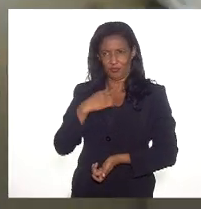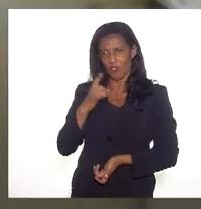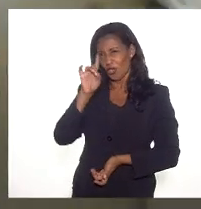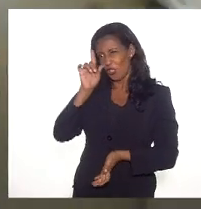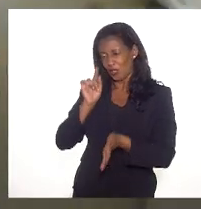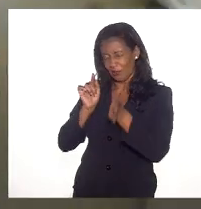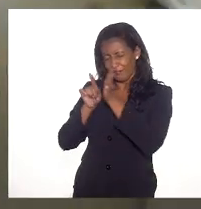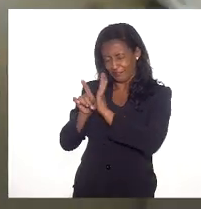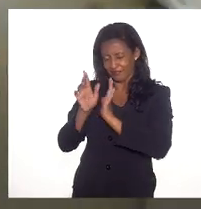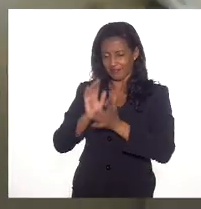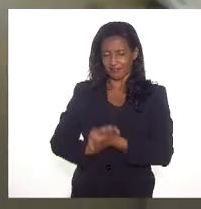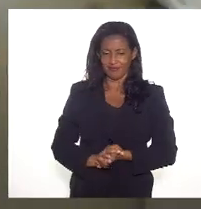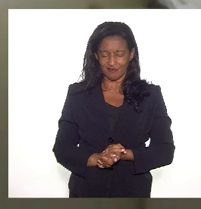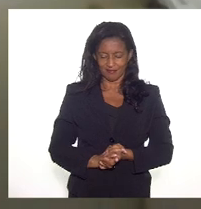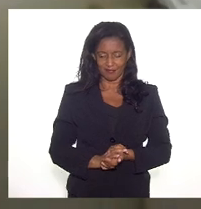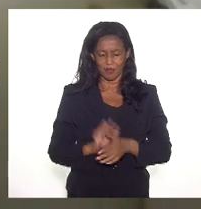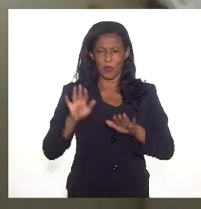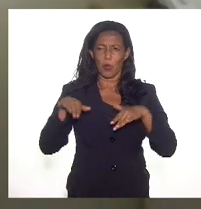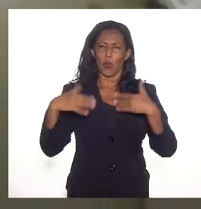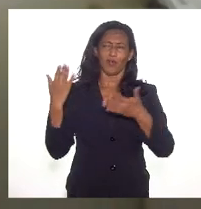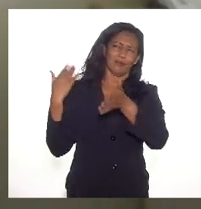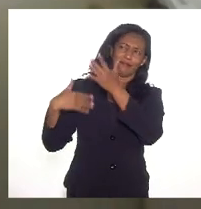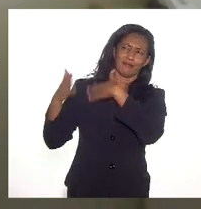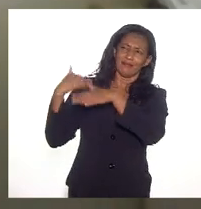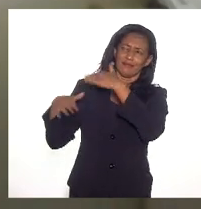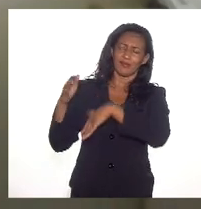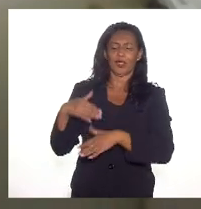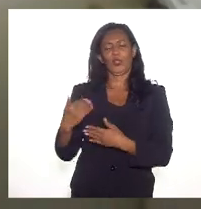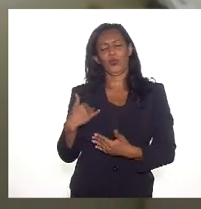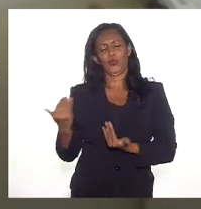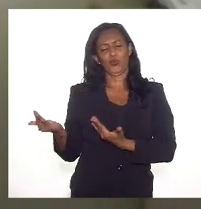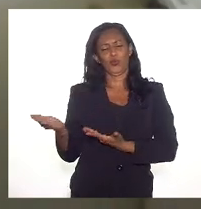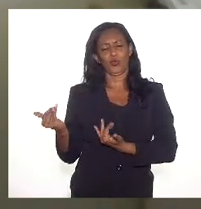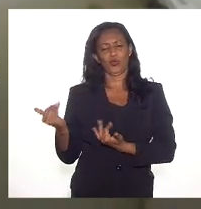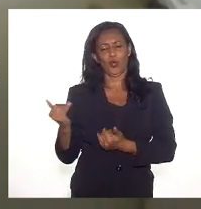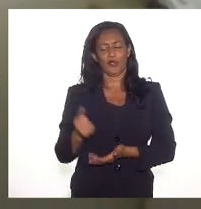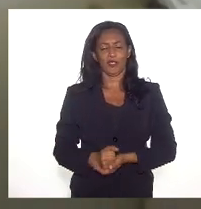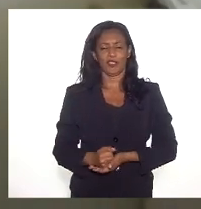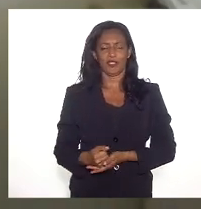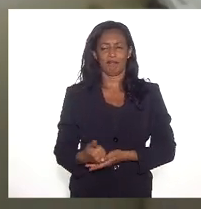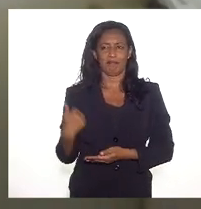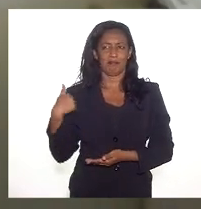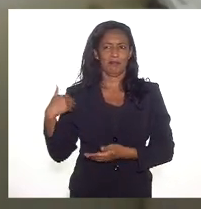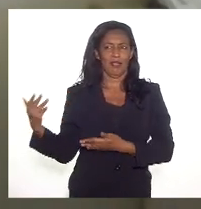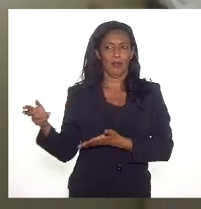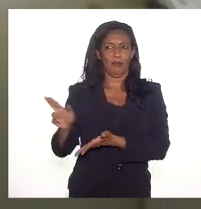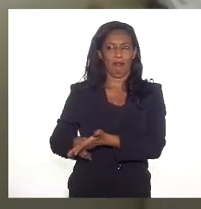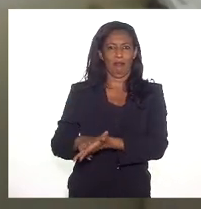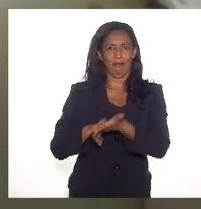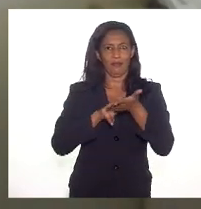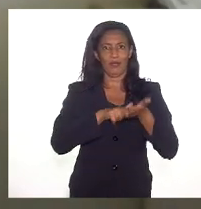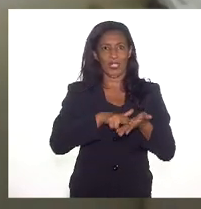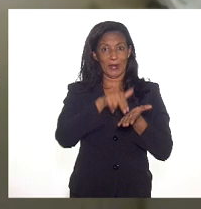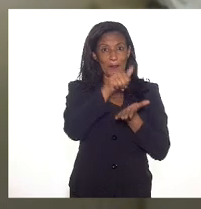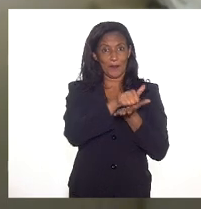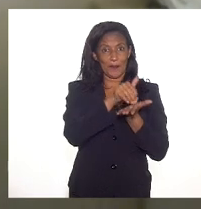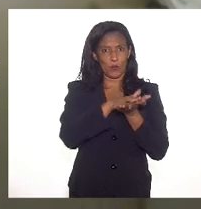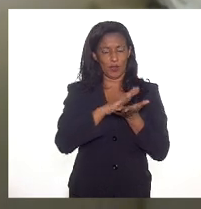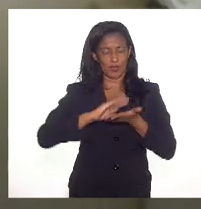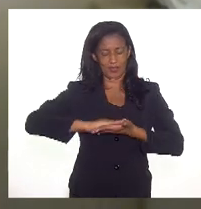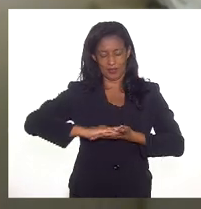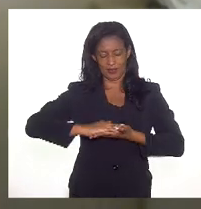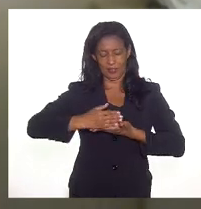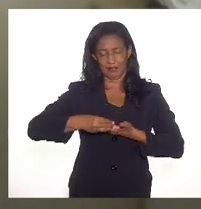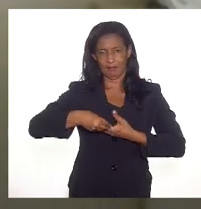o clima. Eu, quando era bem mais jovem, deputado, chegou uma multa na minha casa e eu fui ver